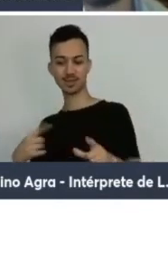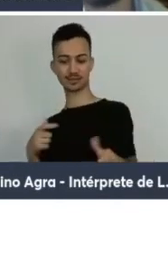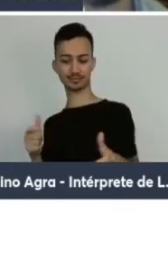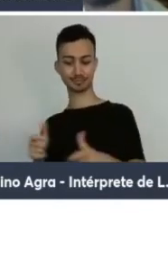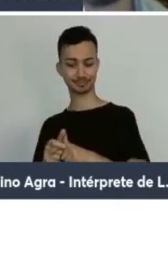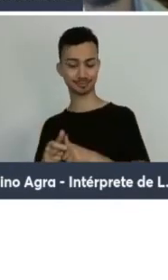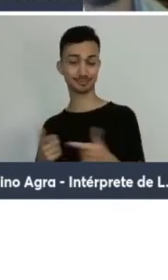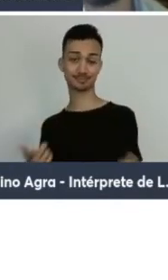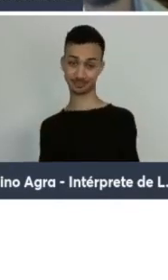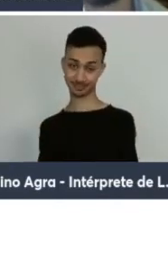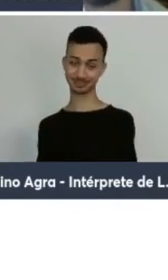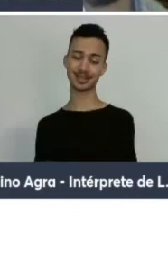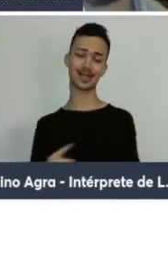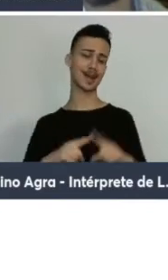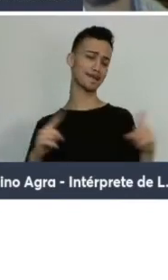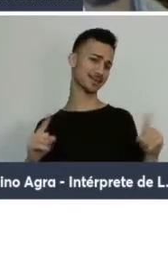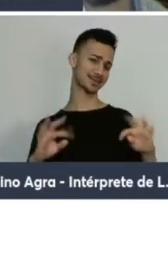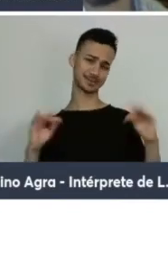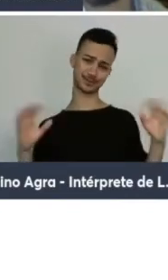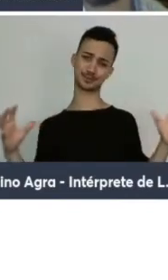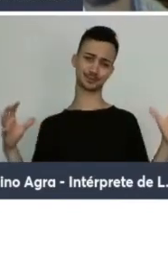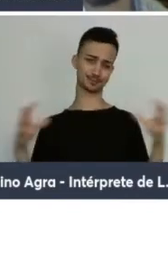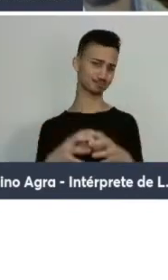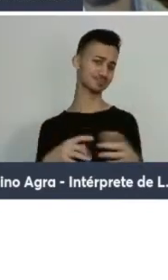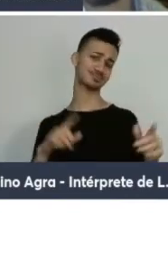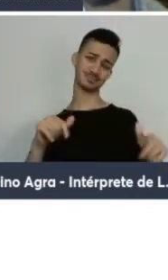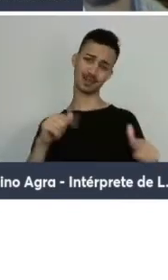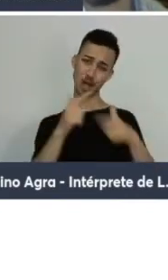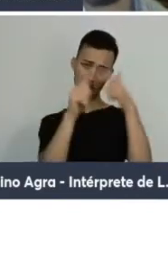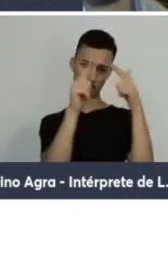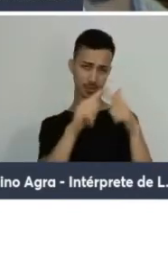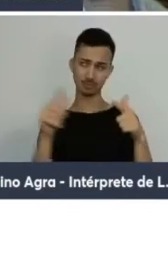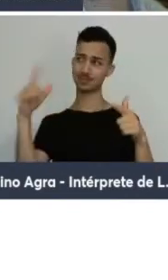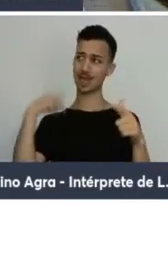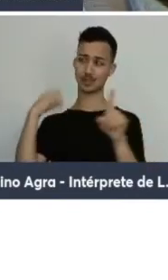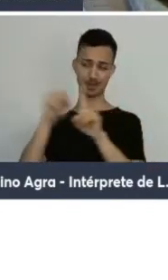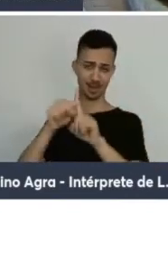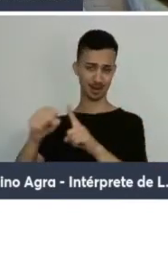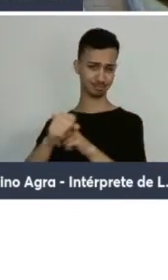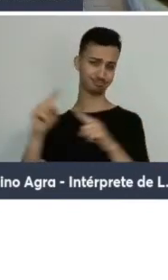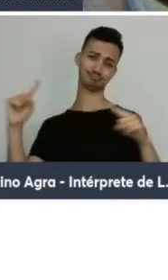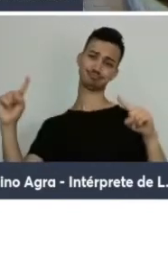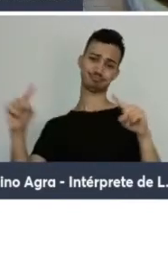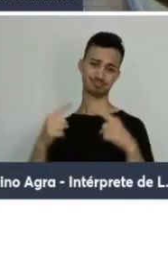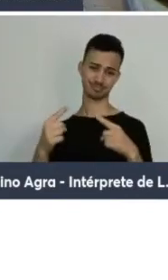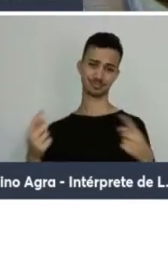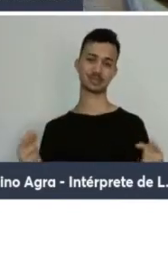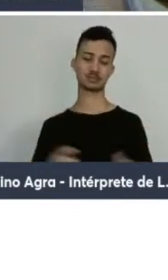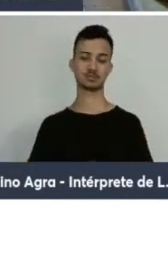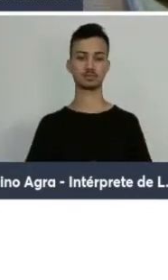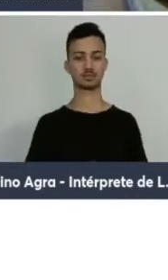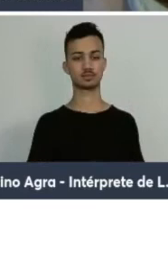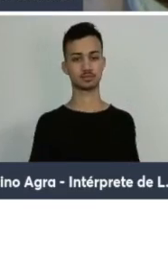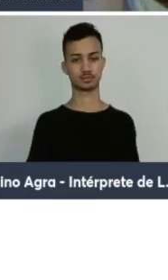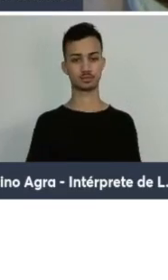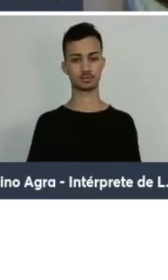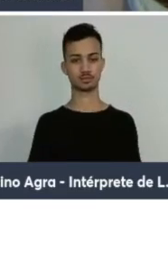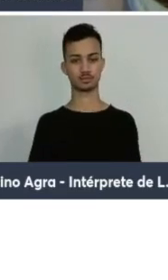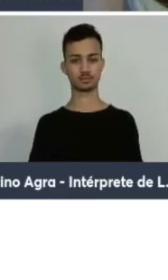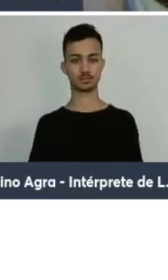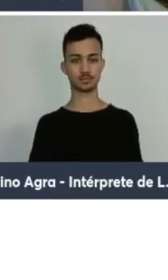tempo ligada à cultura geral, assim, geral que digo assim, vamos dizer hétero, né, mas